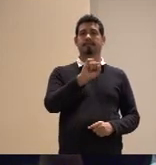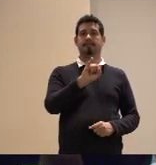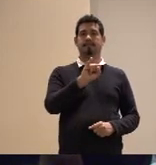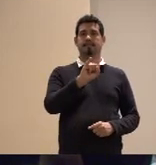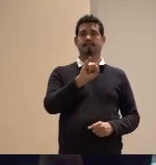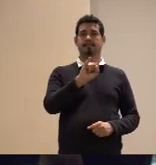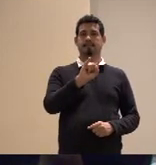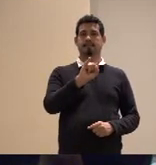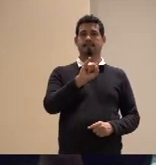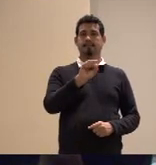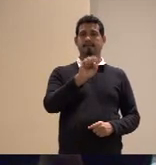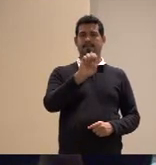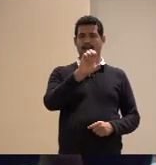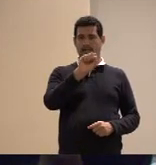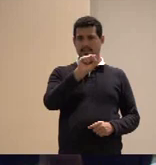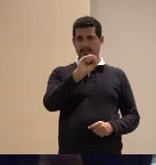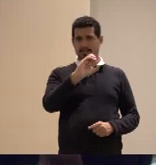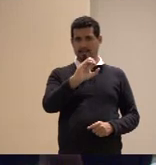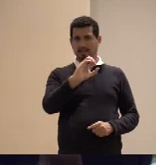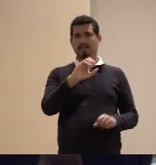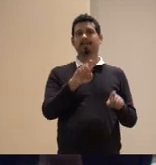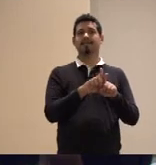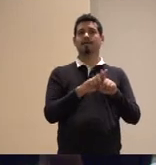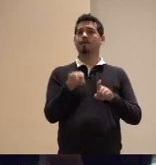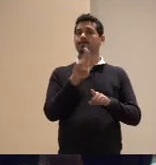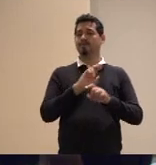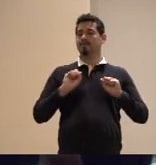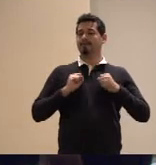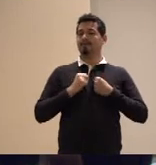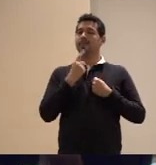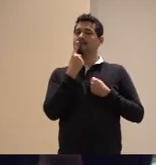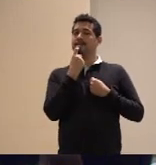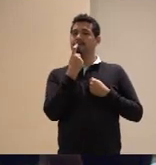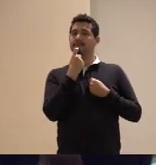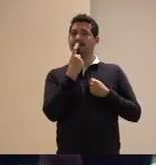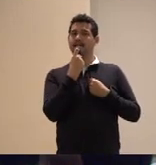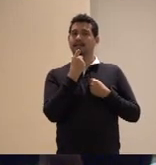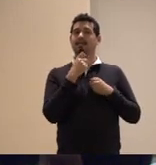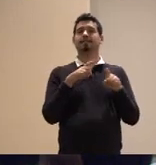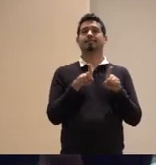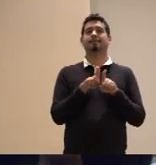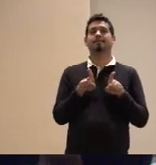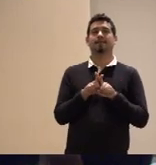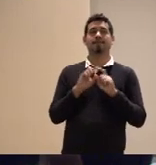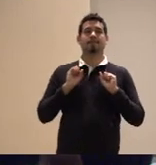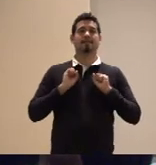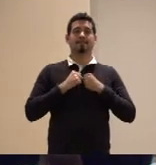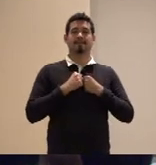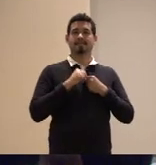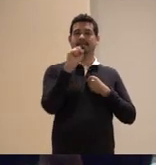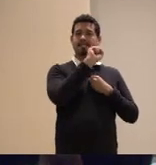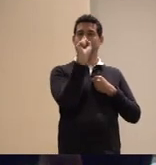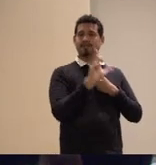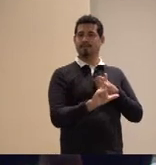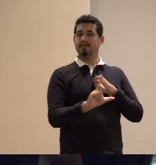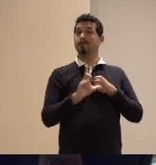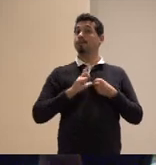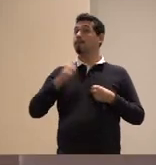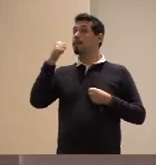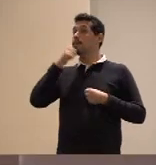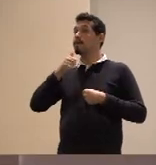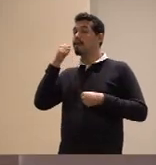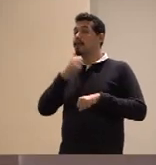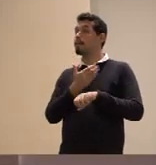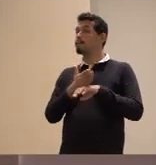coordenadora adjunta do SEDICA, estou vestindo uma jaqueta vermelha, uma camisa azul. Sou uma mulher